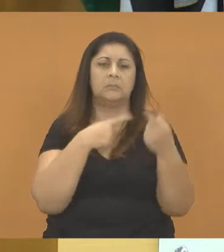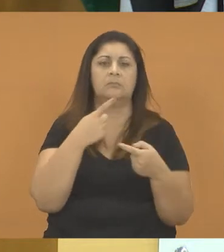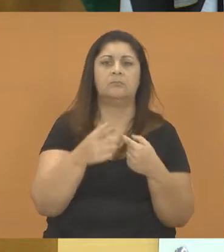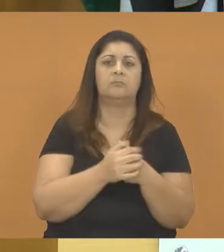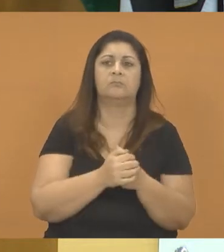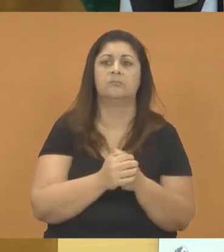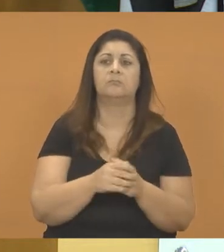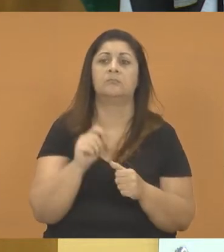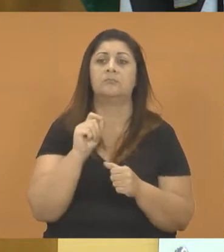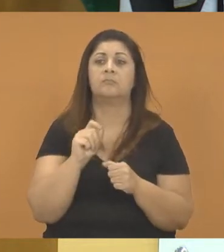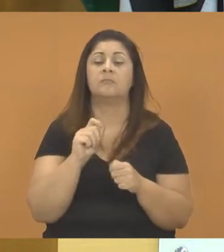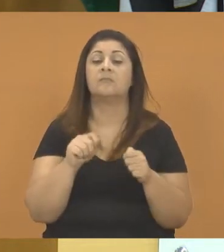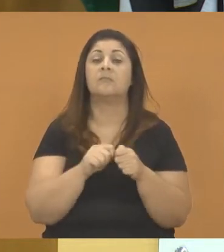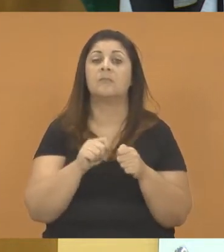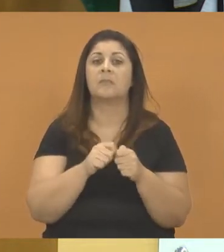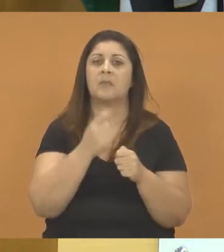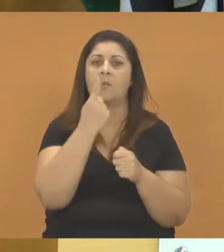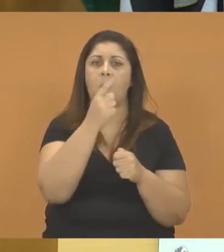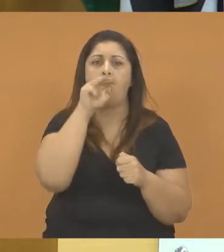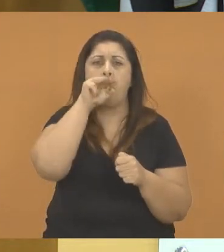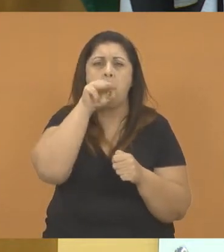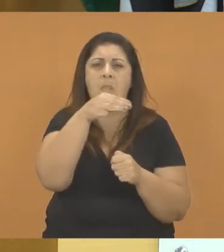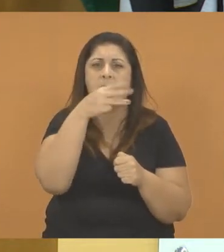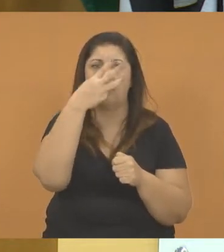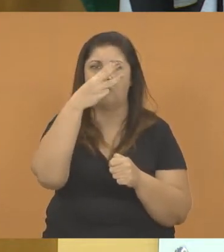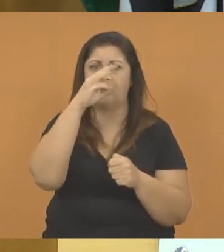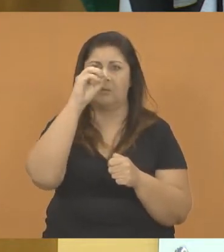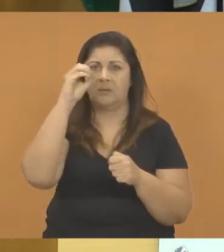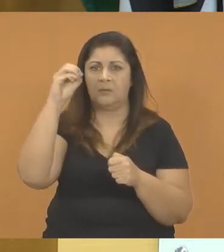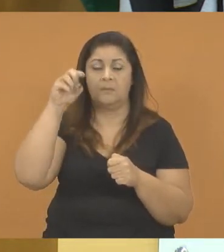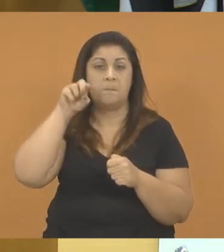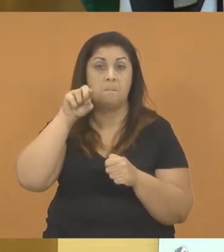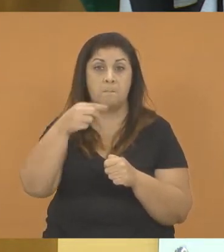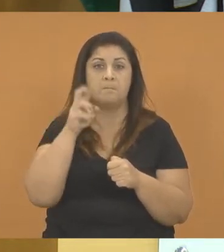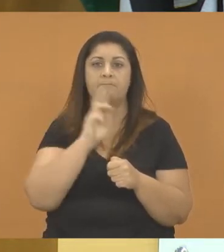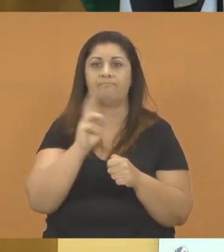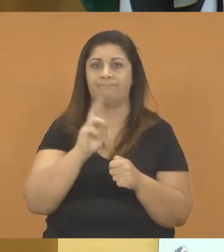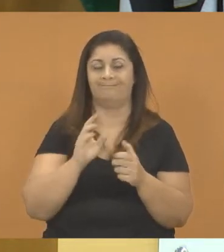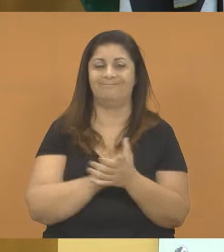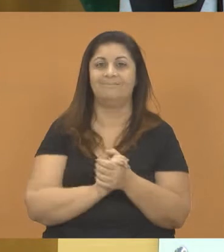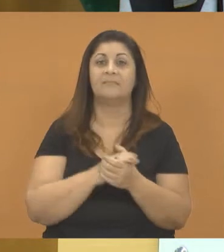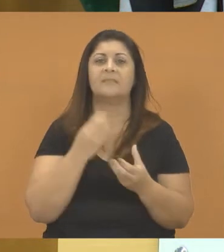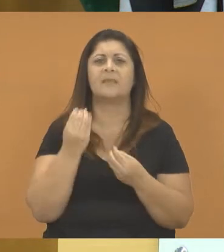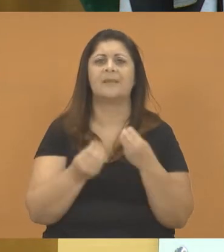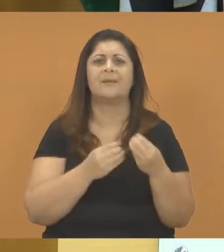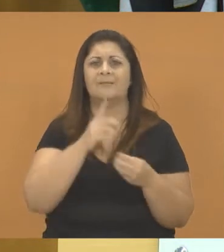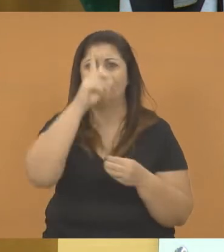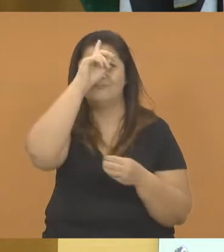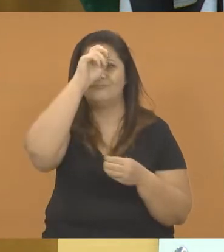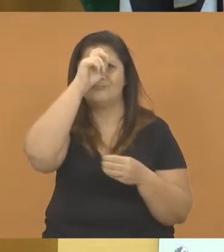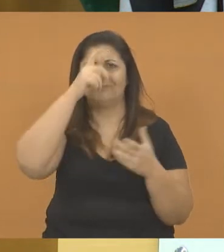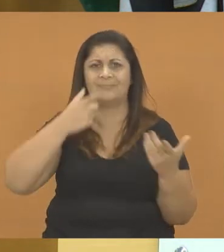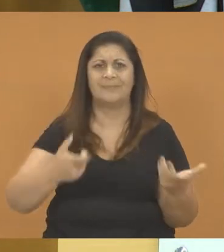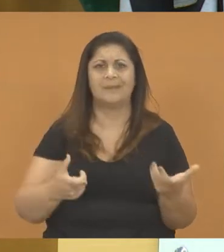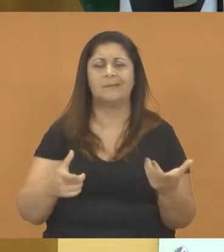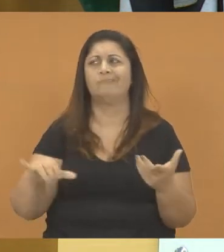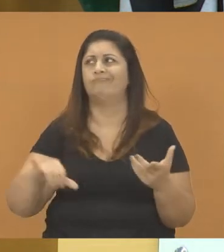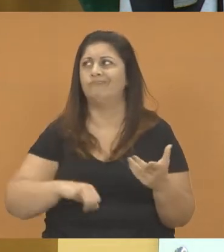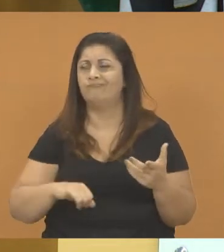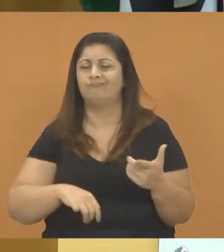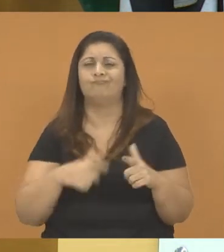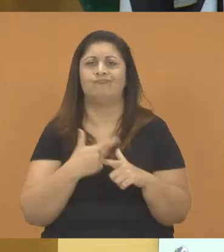nesses um milhão e trezentos mil reais que vêm para a santa casa e como a santa casa está com um problema dos cérebros que o certificado de